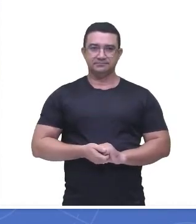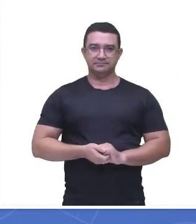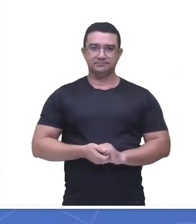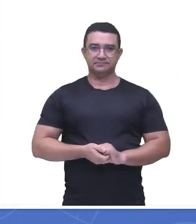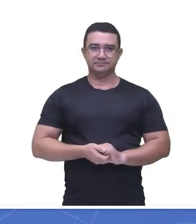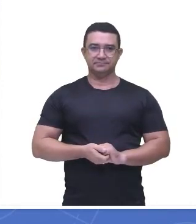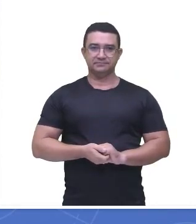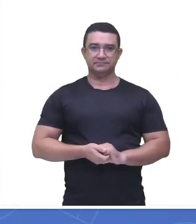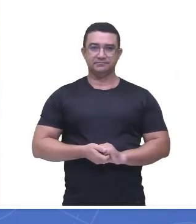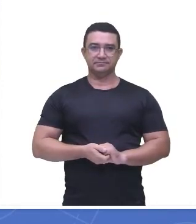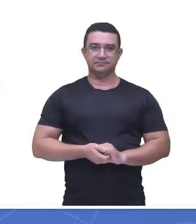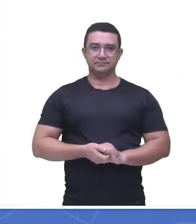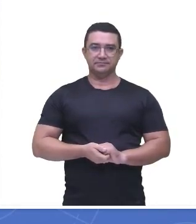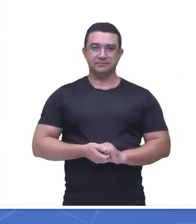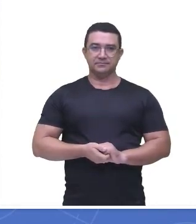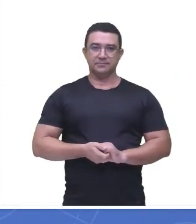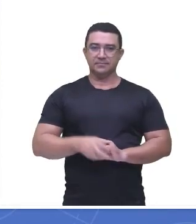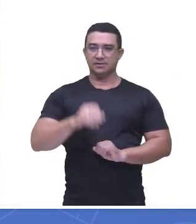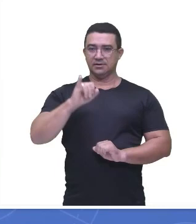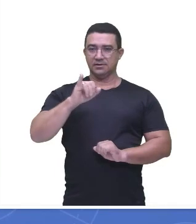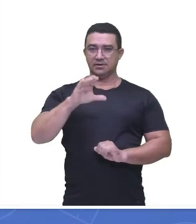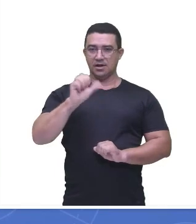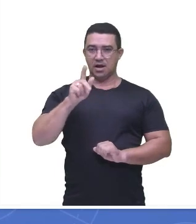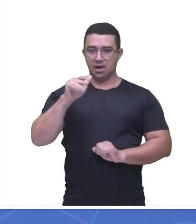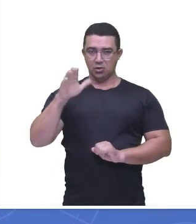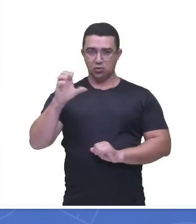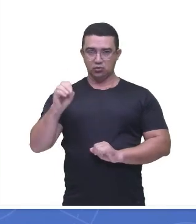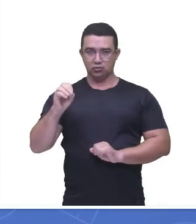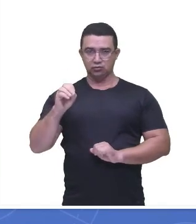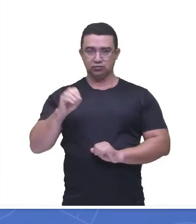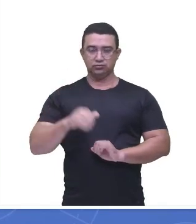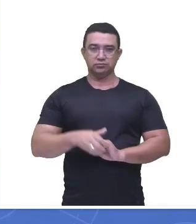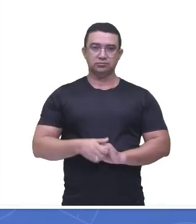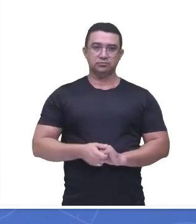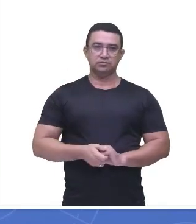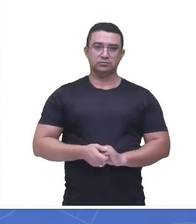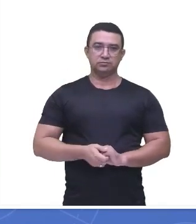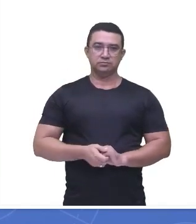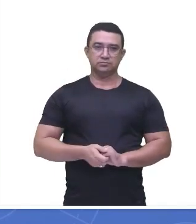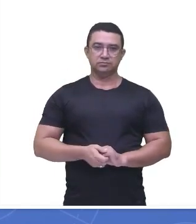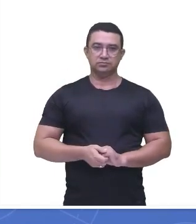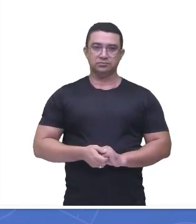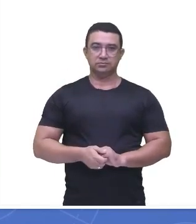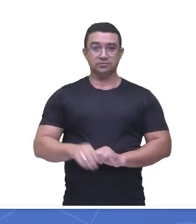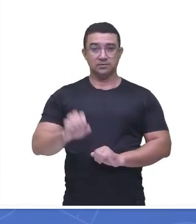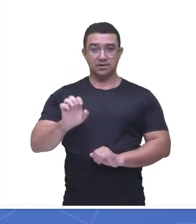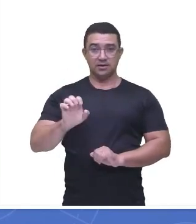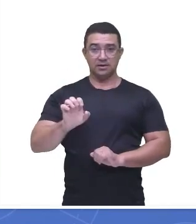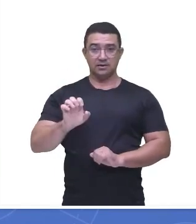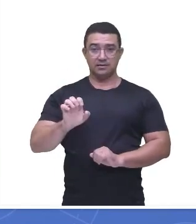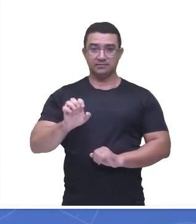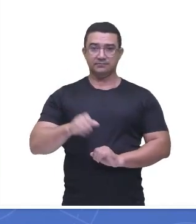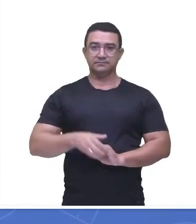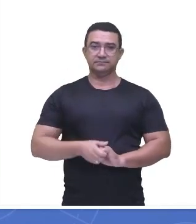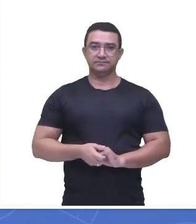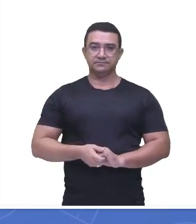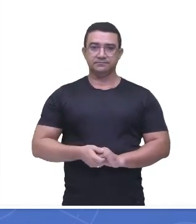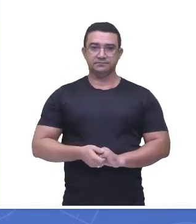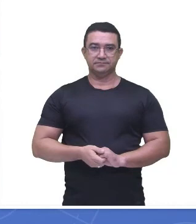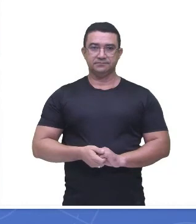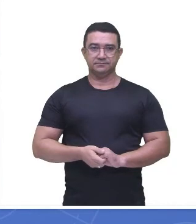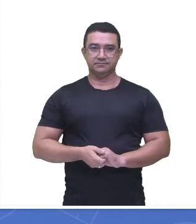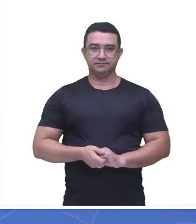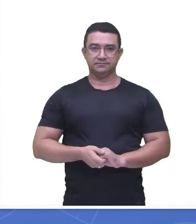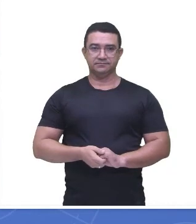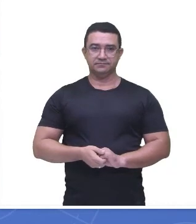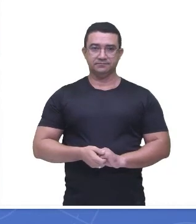que você é. Quem mais? O Ícaro. A Ícaro, da Escola Coronel Fiuso, Carilho da Várzea, alternativa